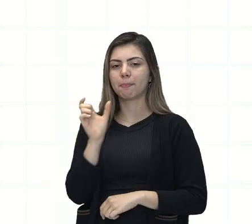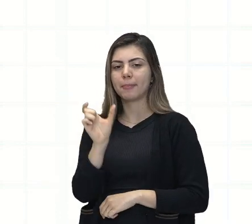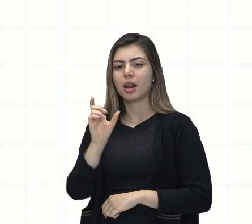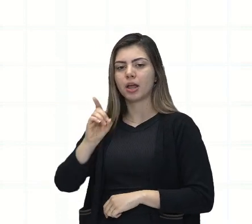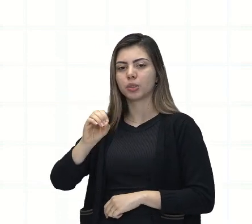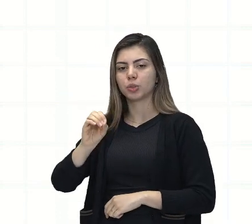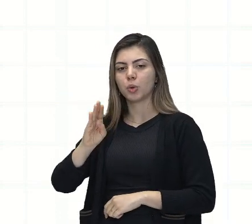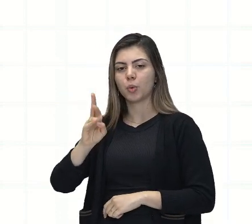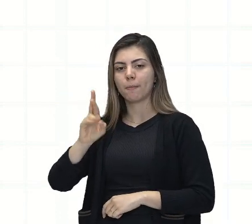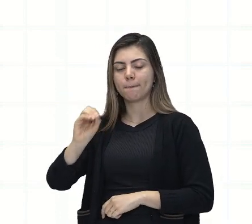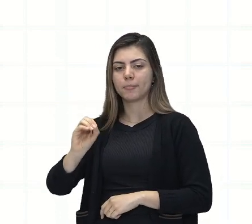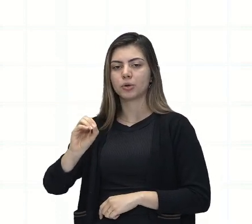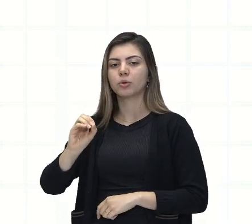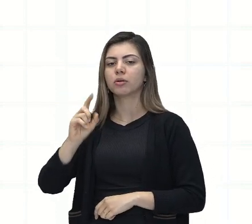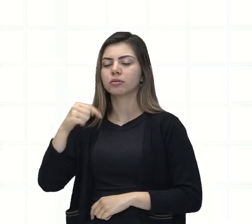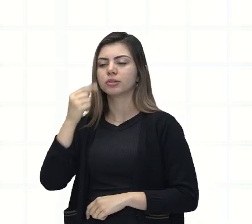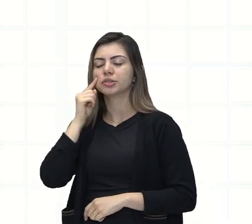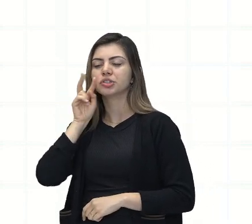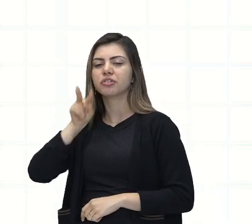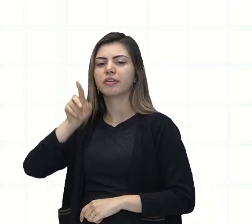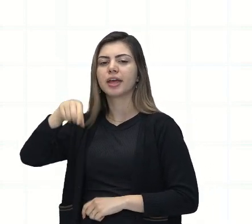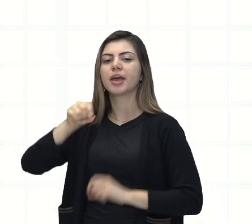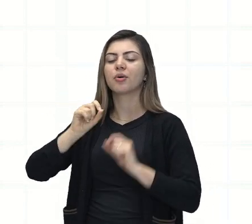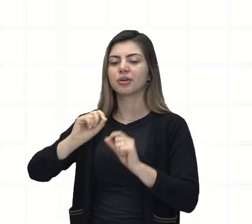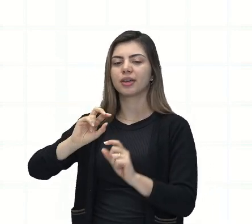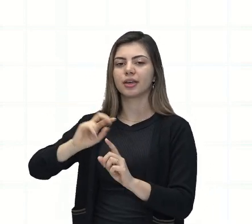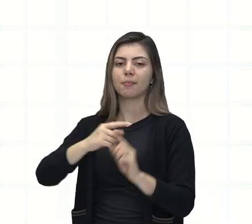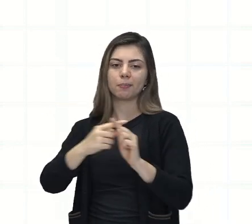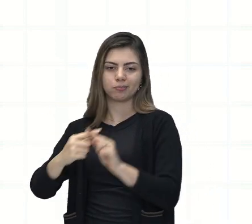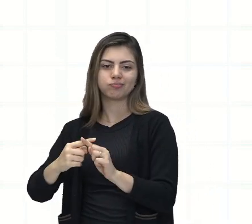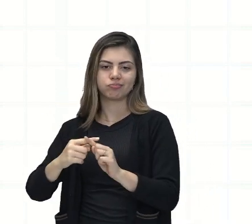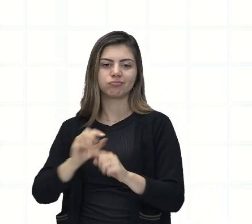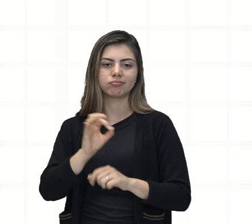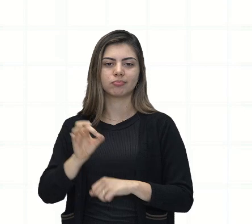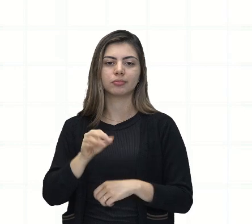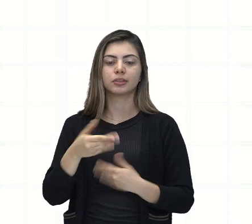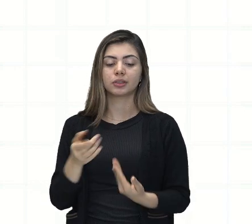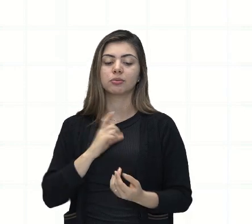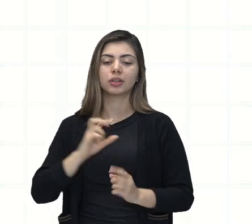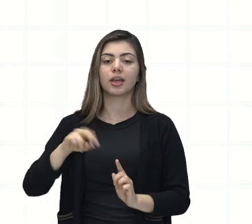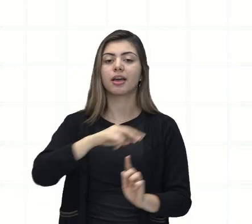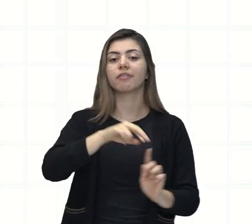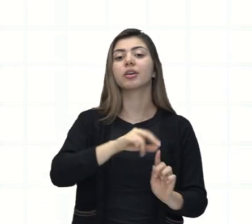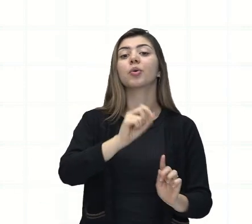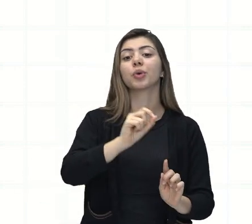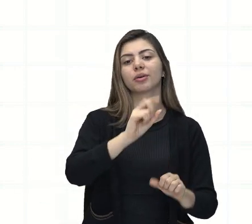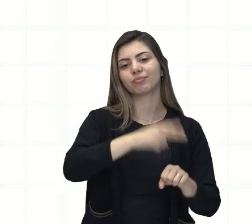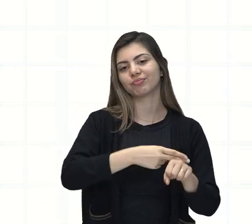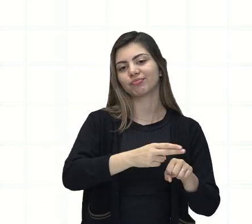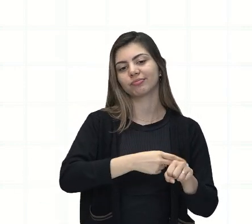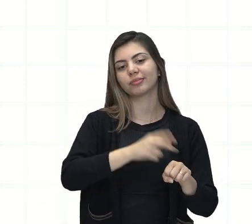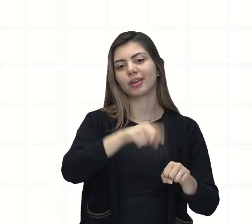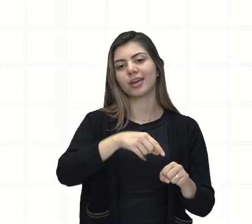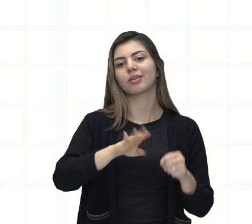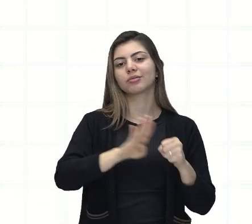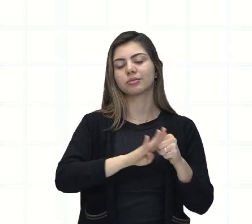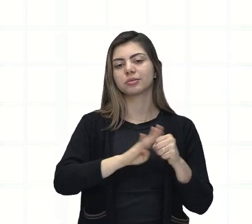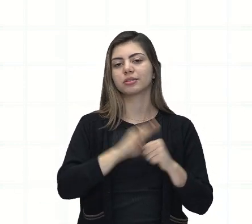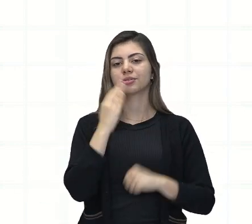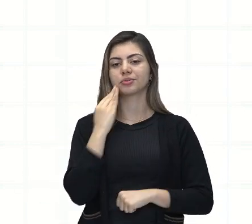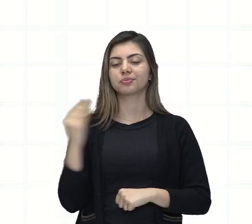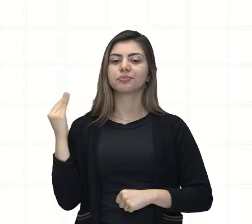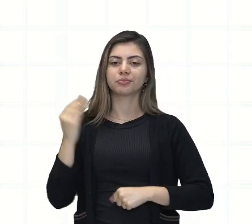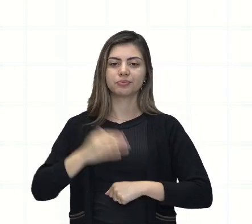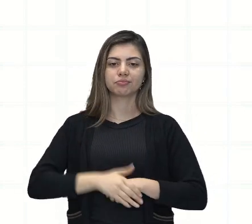temos aí a ideia da multiplicação, se referindo a esse C aqui, que é